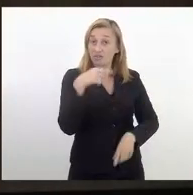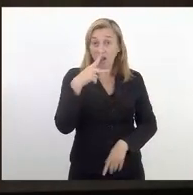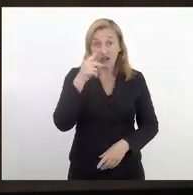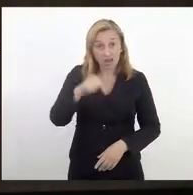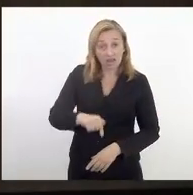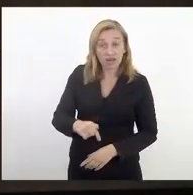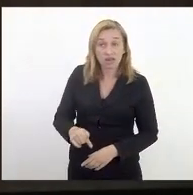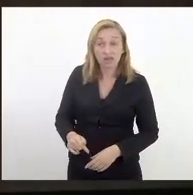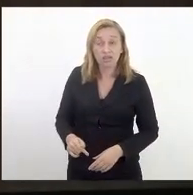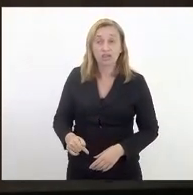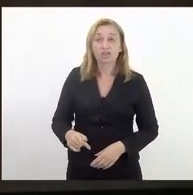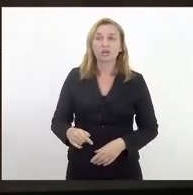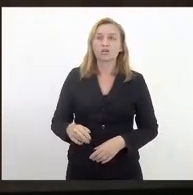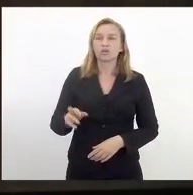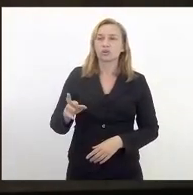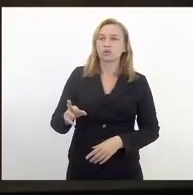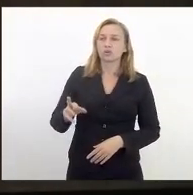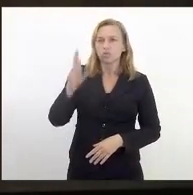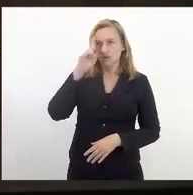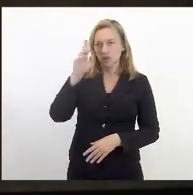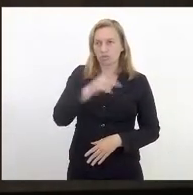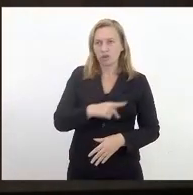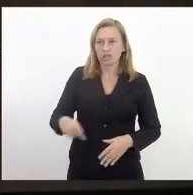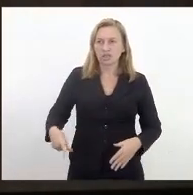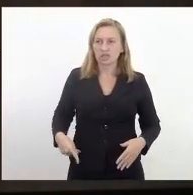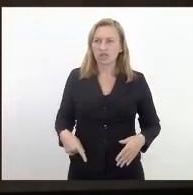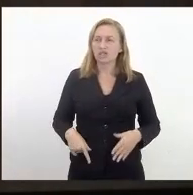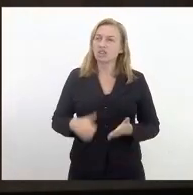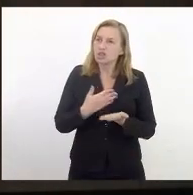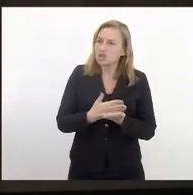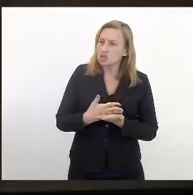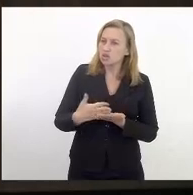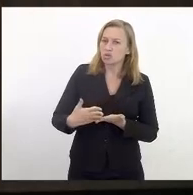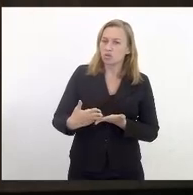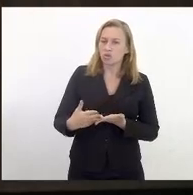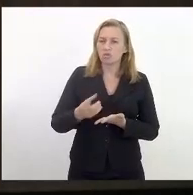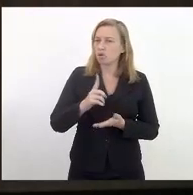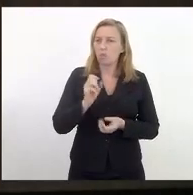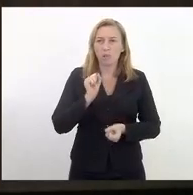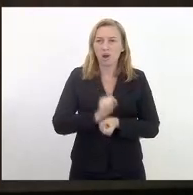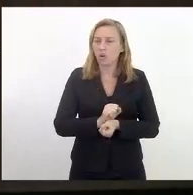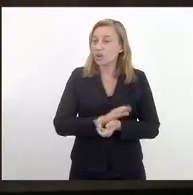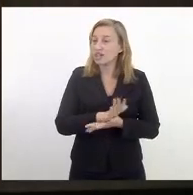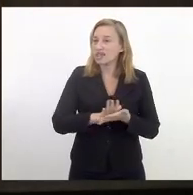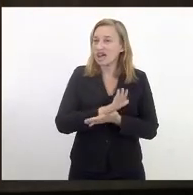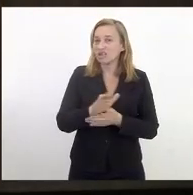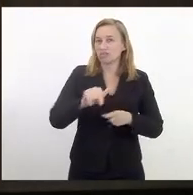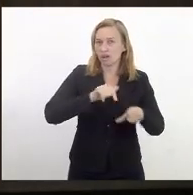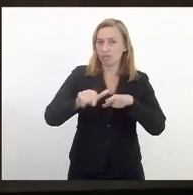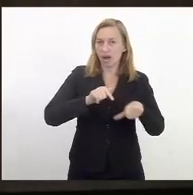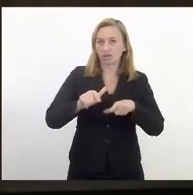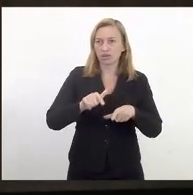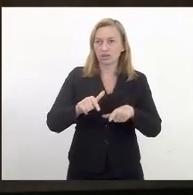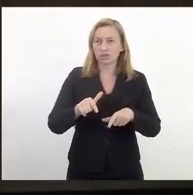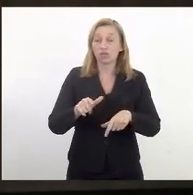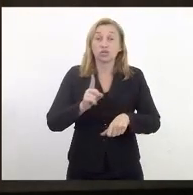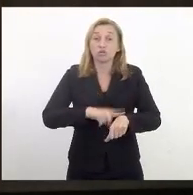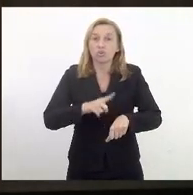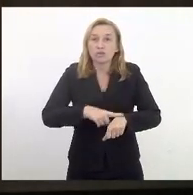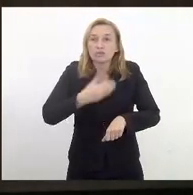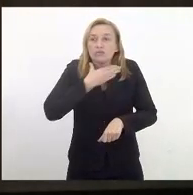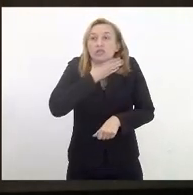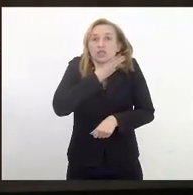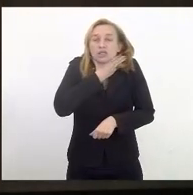Foi uma cedência foi Pioneiro e não cessaram as atividades nem um dia sequer vossa excelência no auge da crise